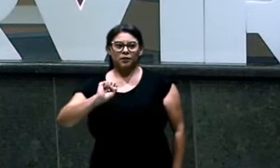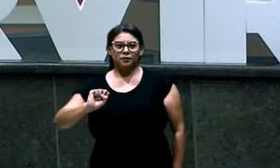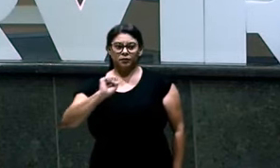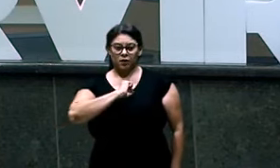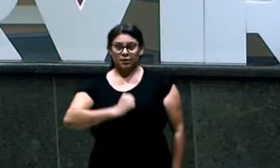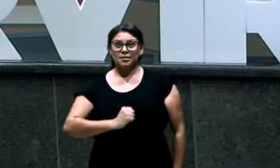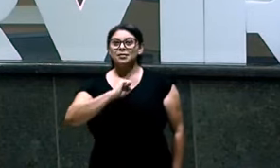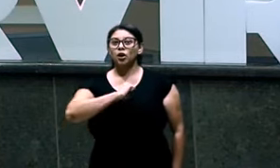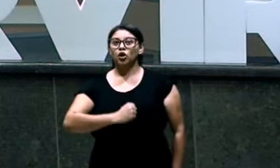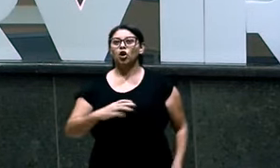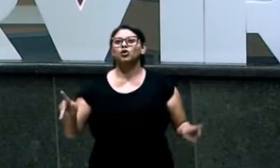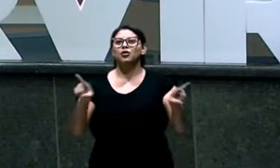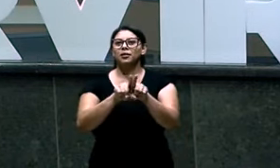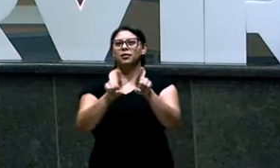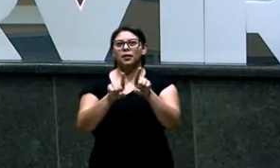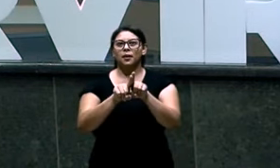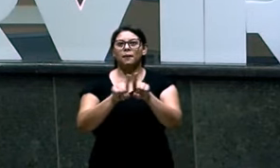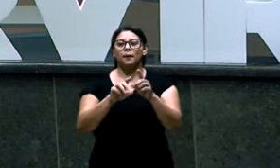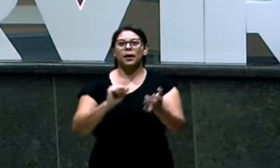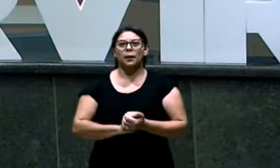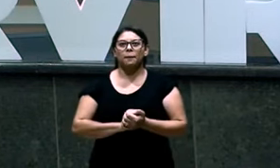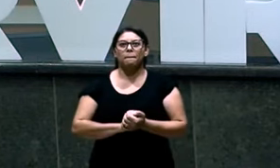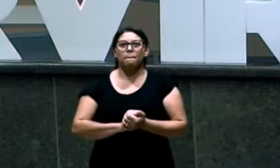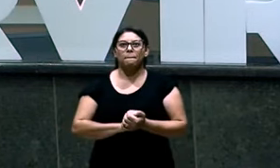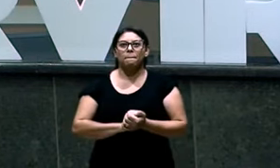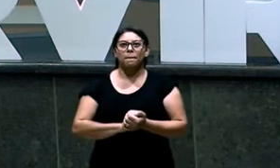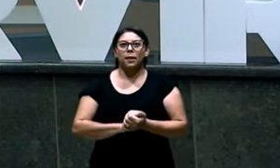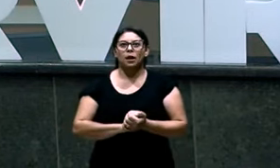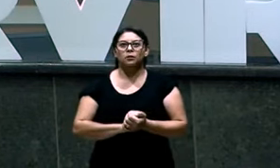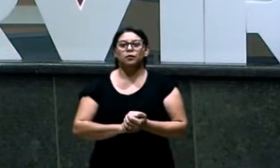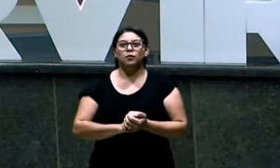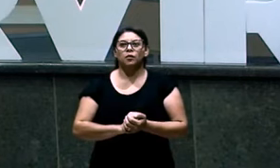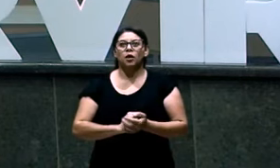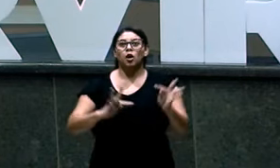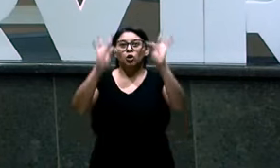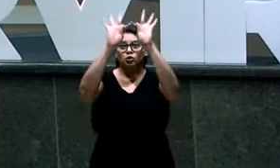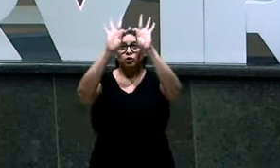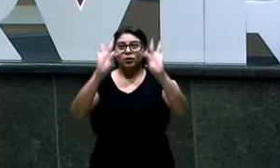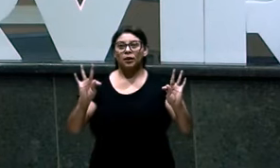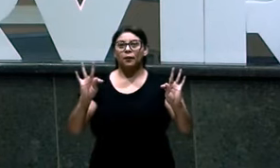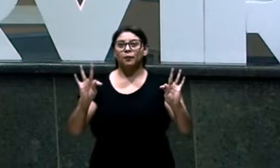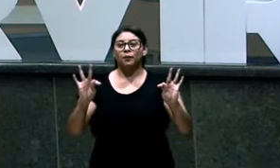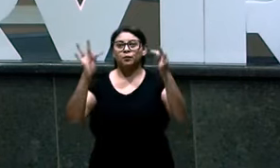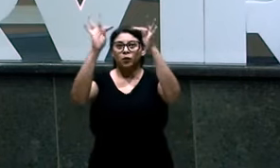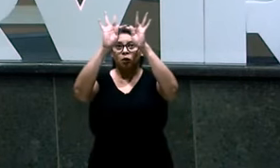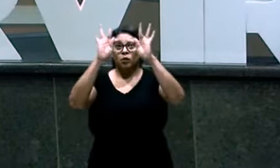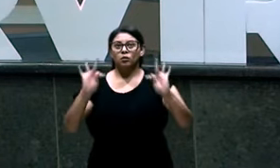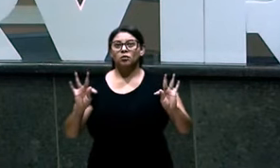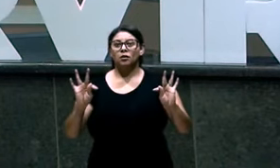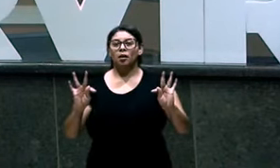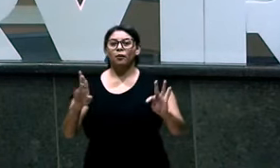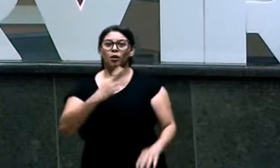de informação é o seguinte: lá no templo da religião judaica há uma placa, há 400 anos, Deus não